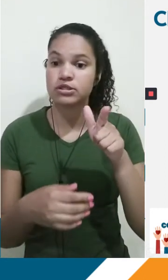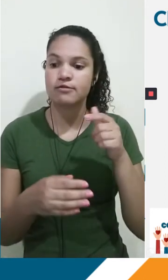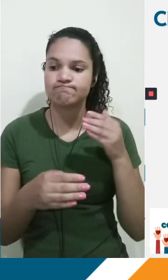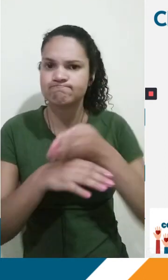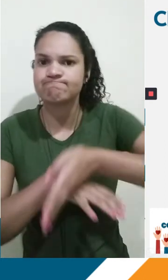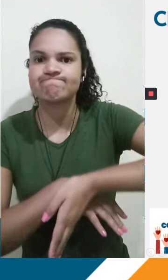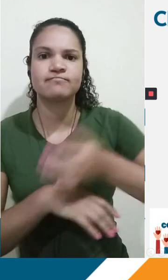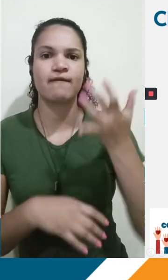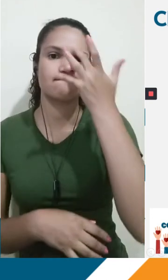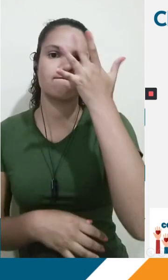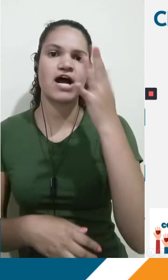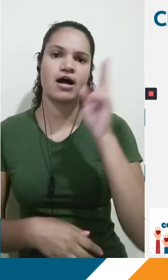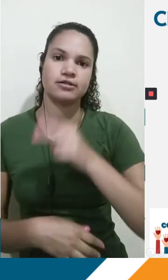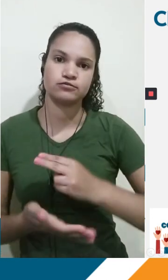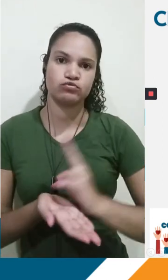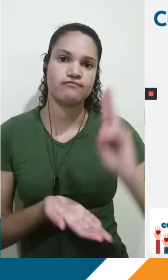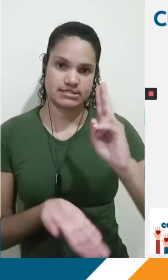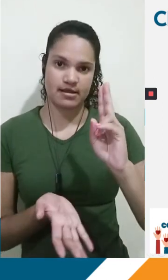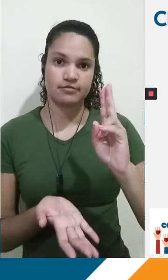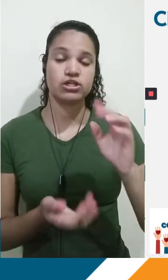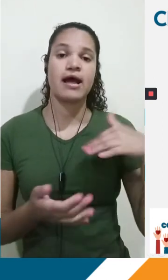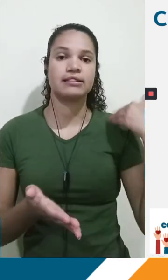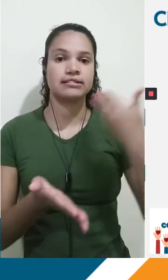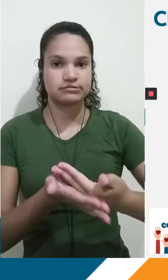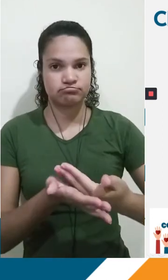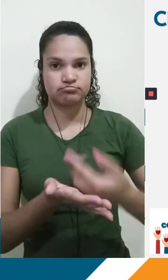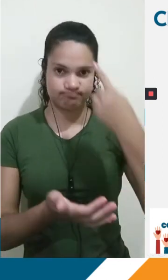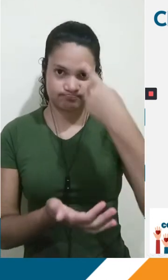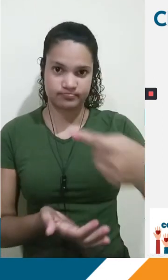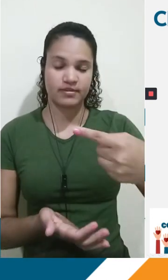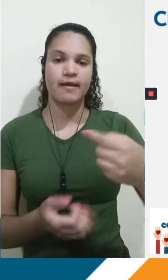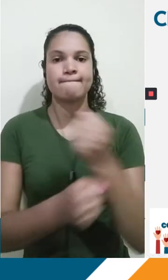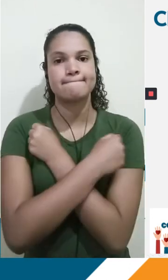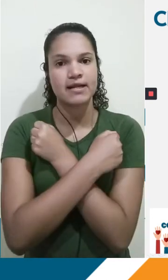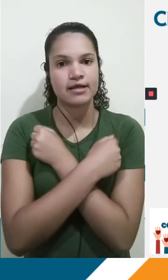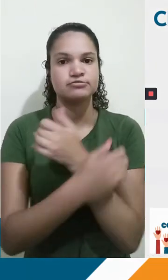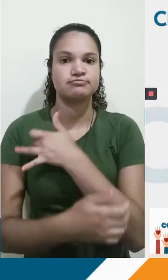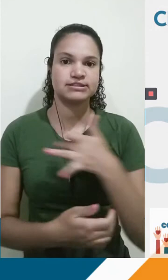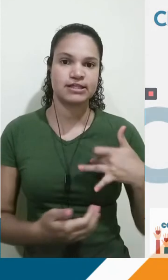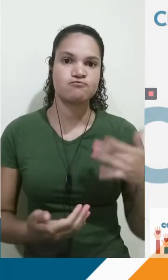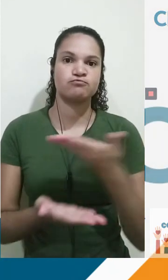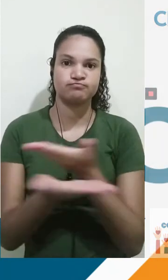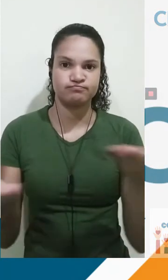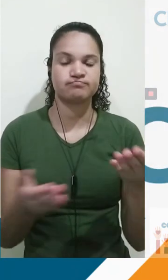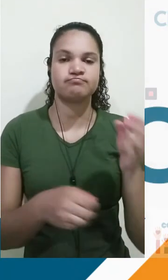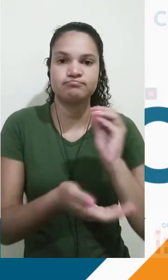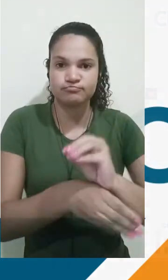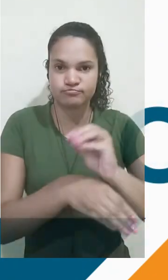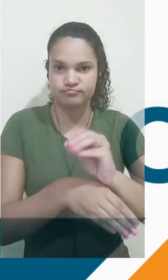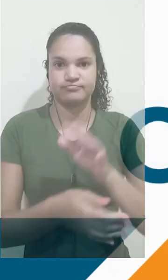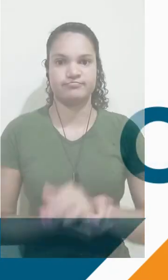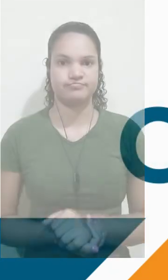ingresso na universidade. Até a semana que vem, um abraço e muita saúde. Cuide-se sempre.